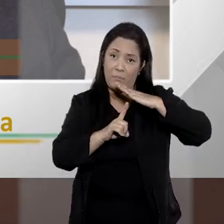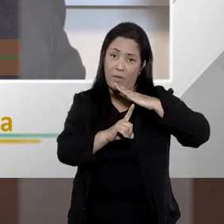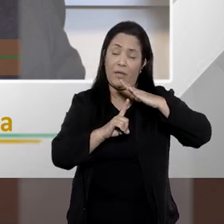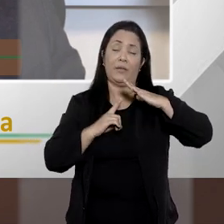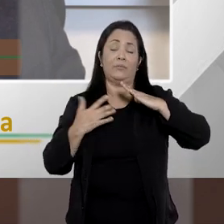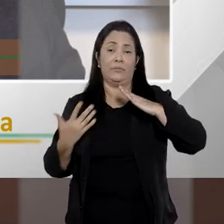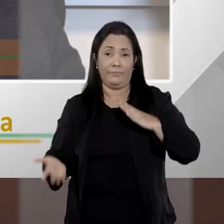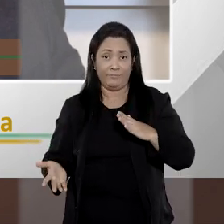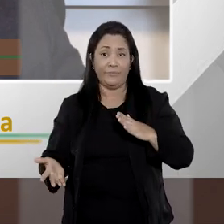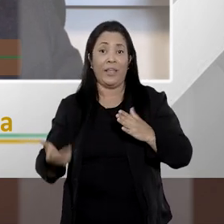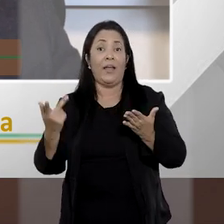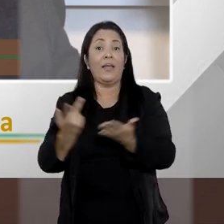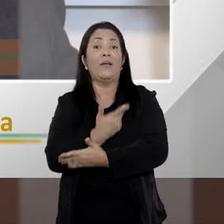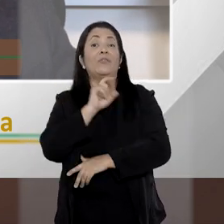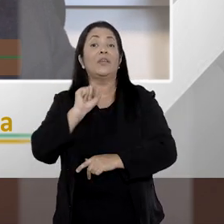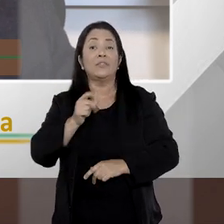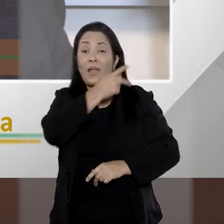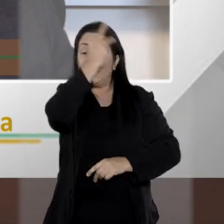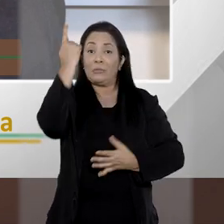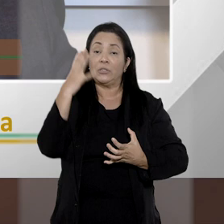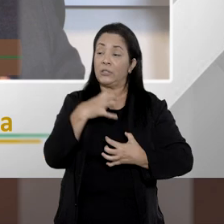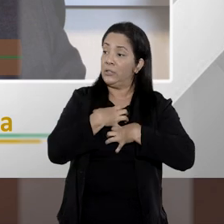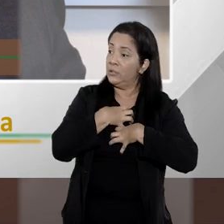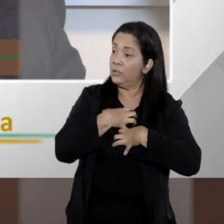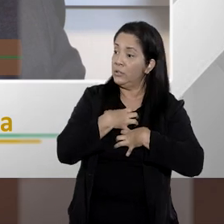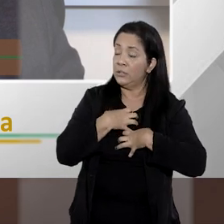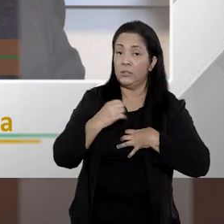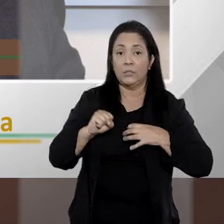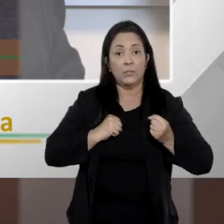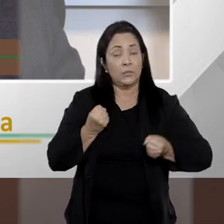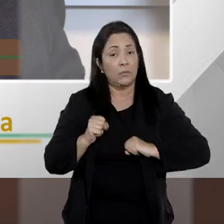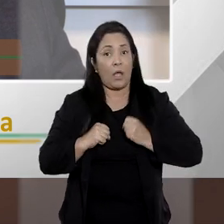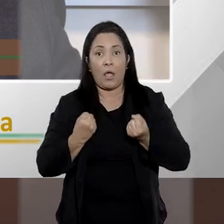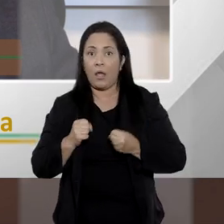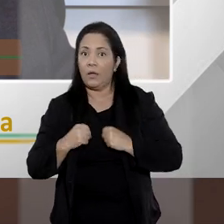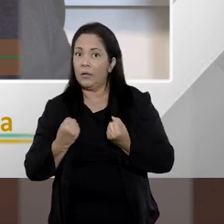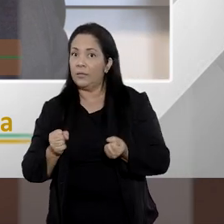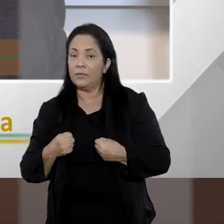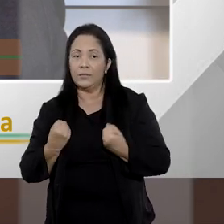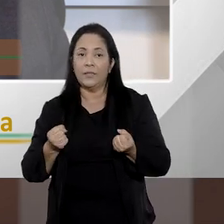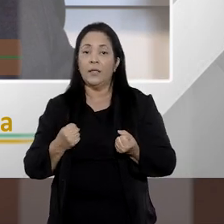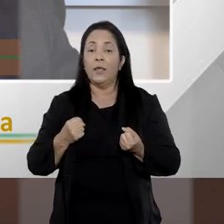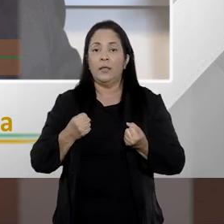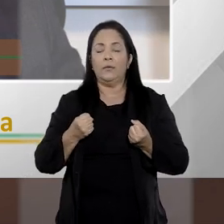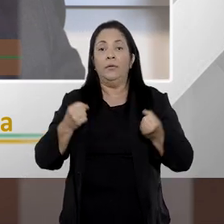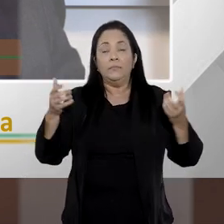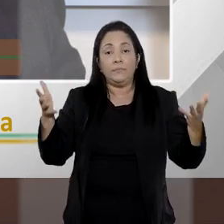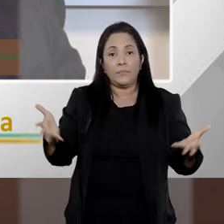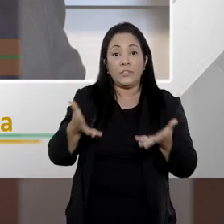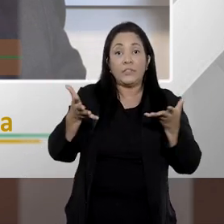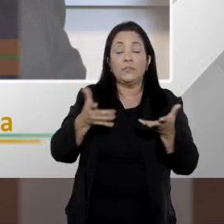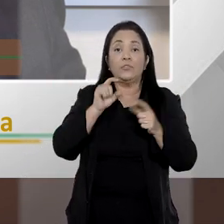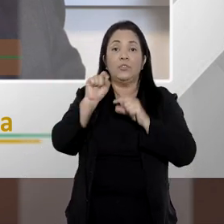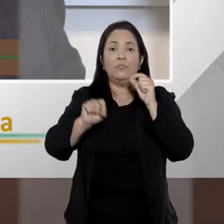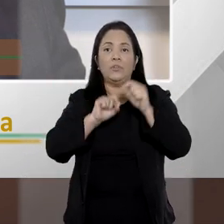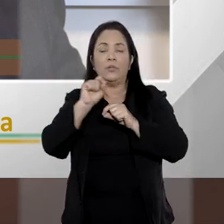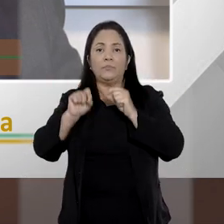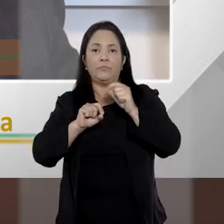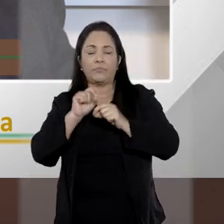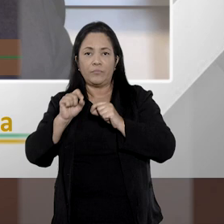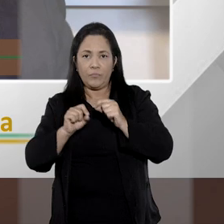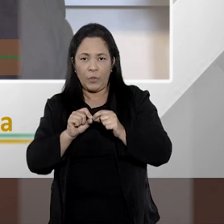uma situação de revolta e cria um círculo vicioso. Círculo vicioso esse, que ao impedir